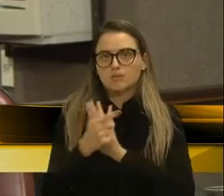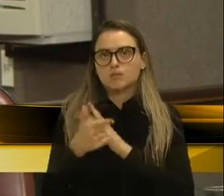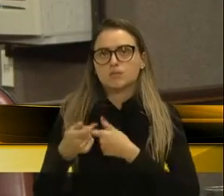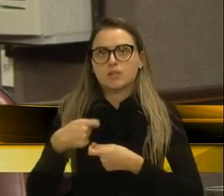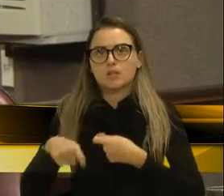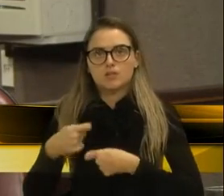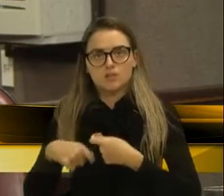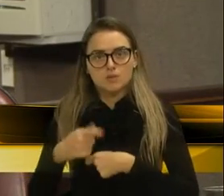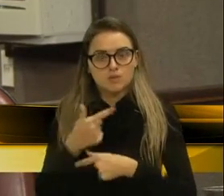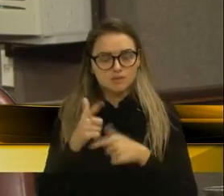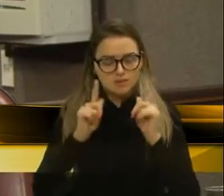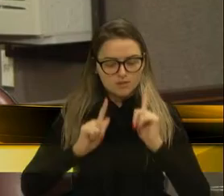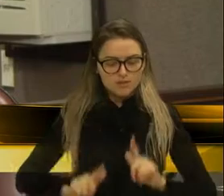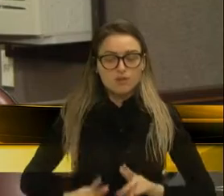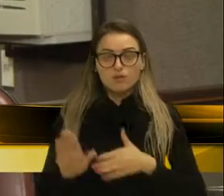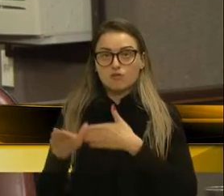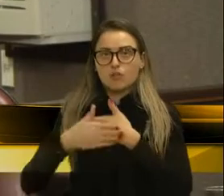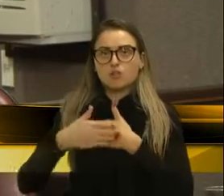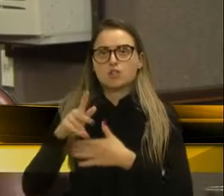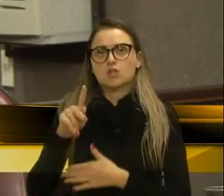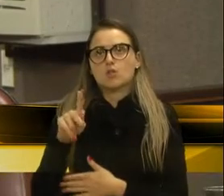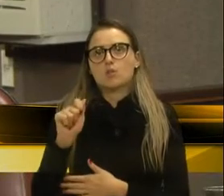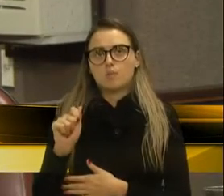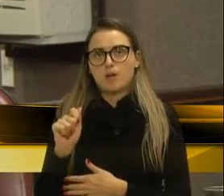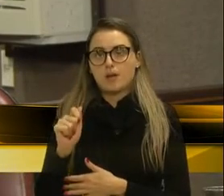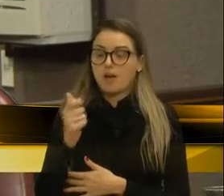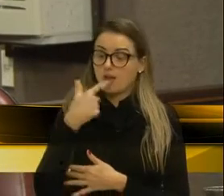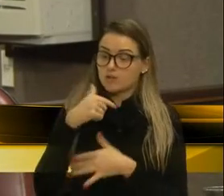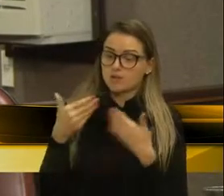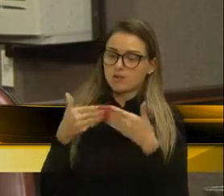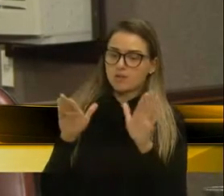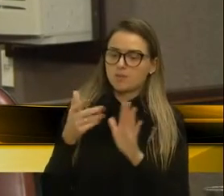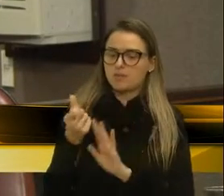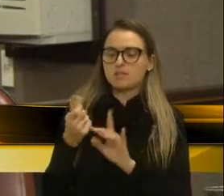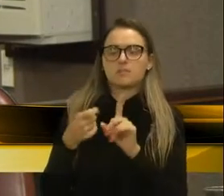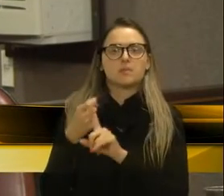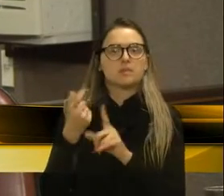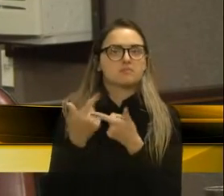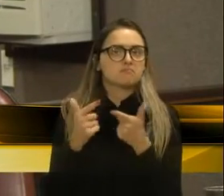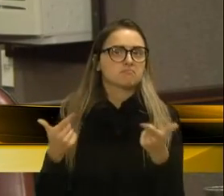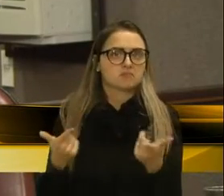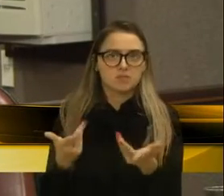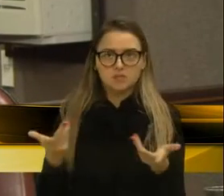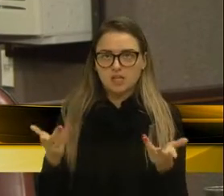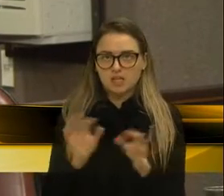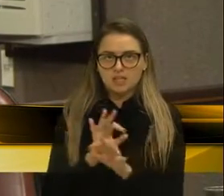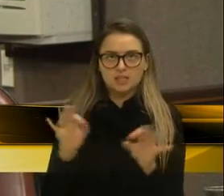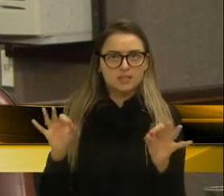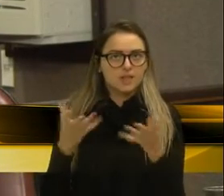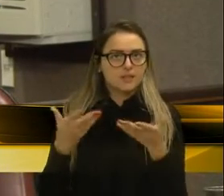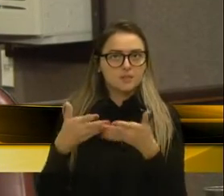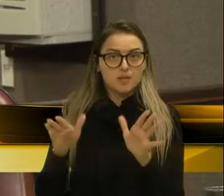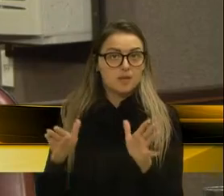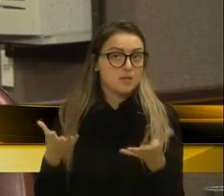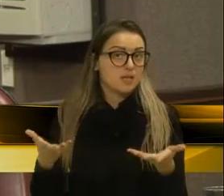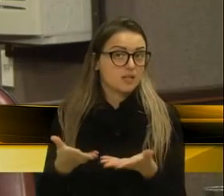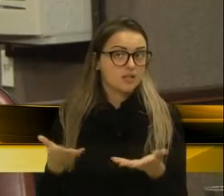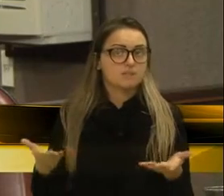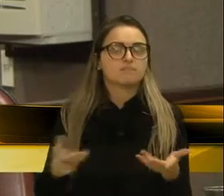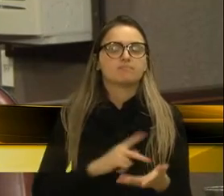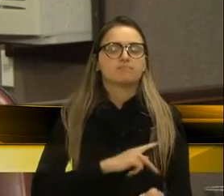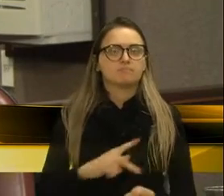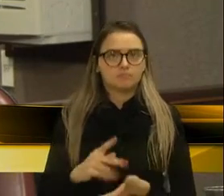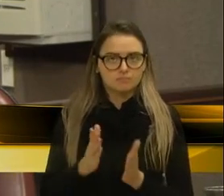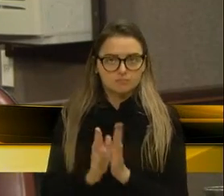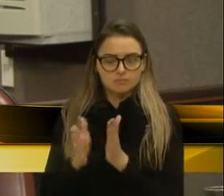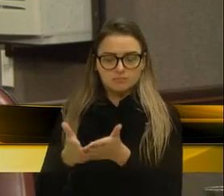gestão. Fechou o postão dizendo que ia abrir em 6 meses e não tem nem previsão. Então, presidente da Comissão de Saúde, vamos entrar